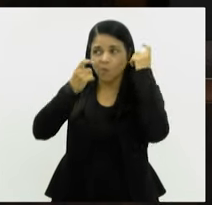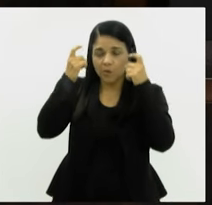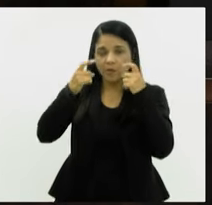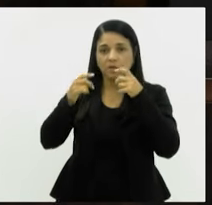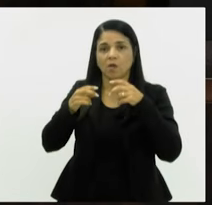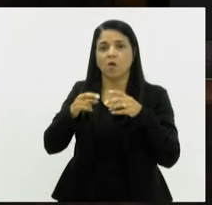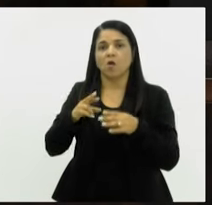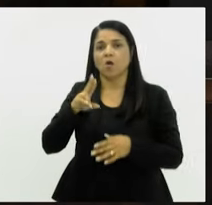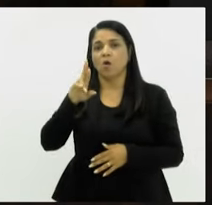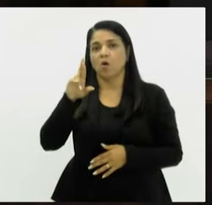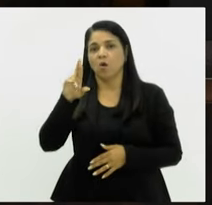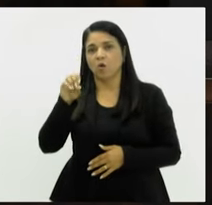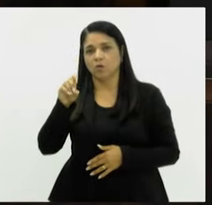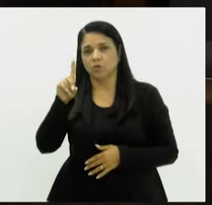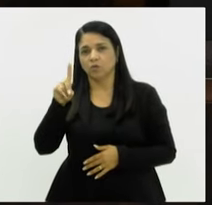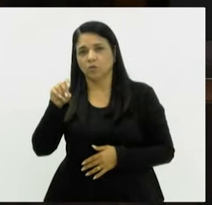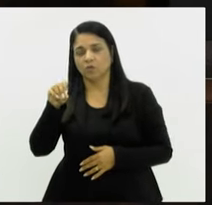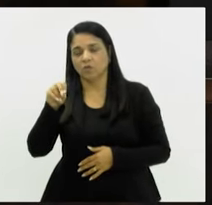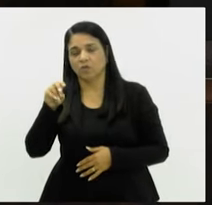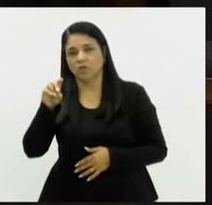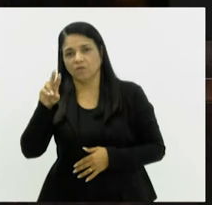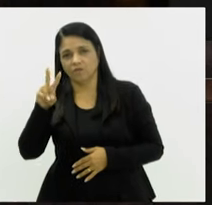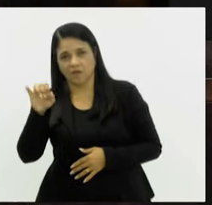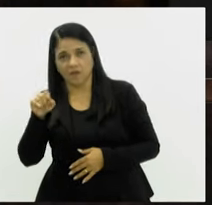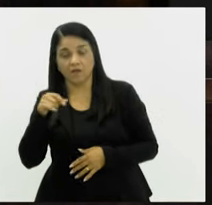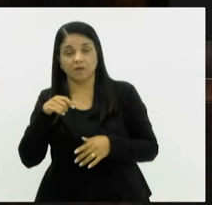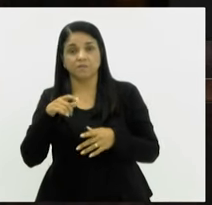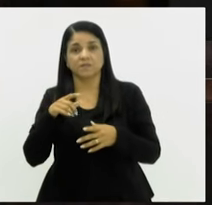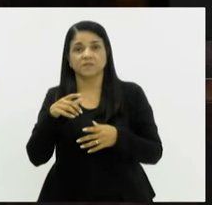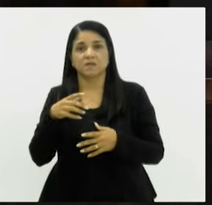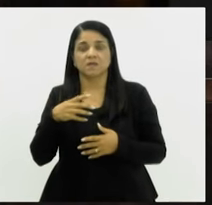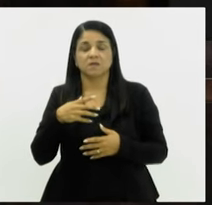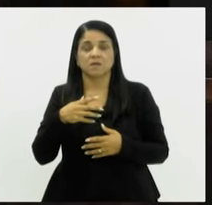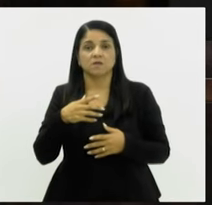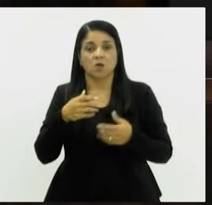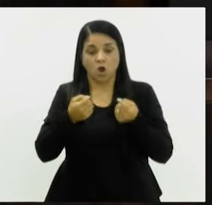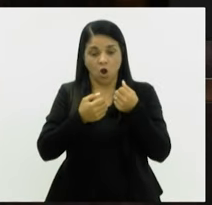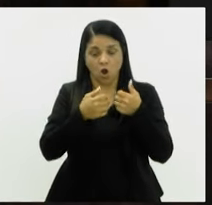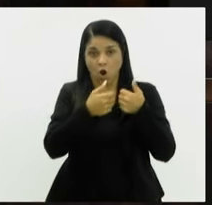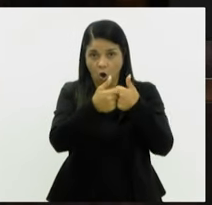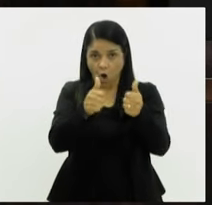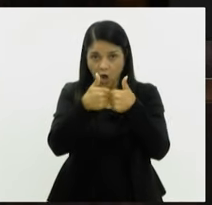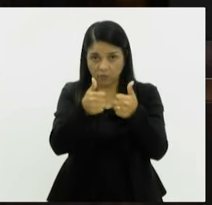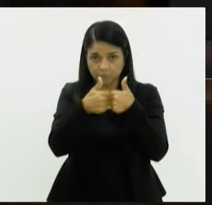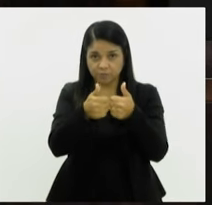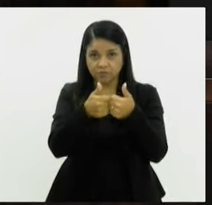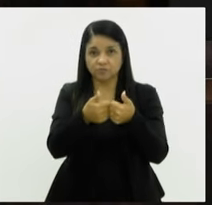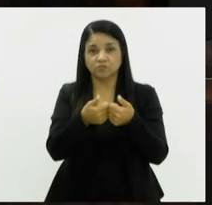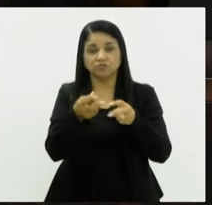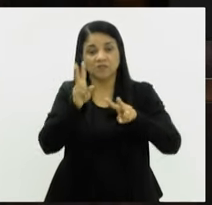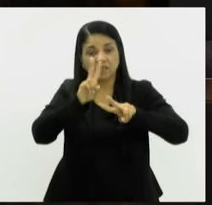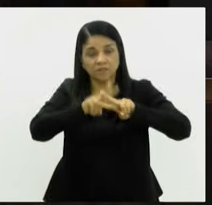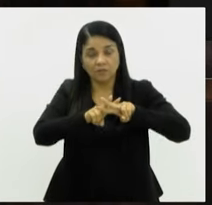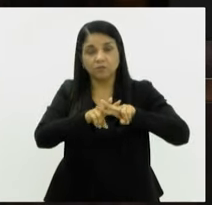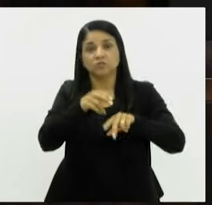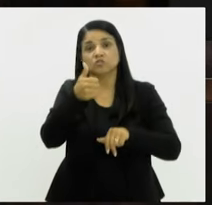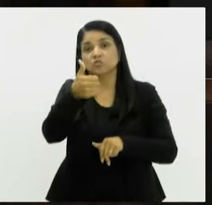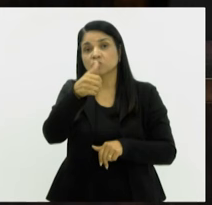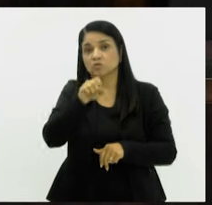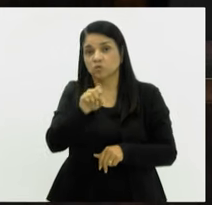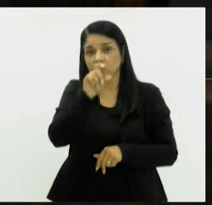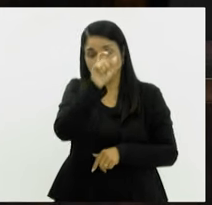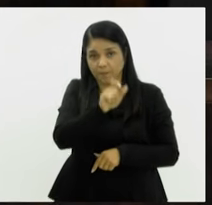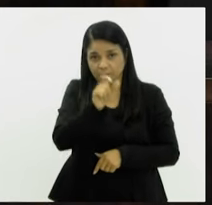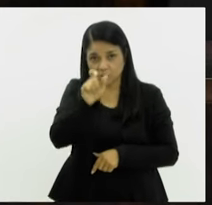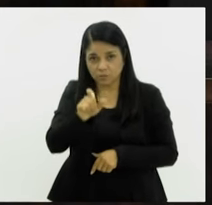Novo Rio, de um sequestro de um ônibus com aproximadamente 18 passageiros. Já